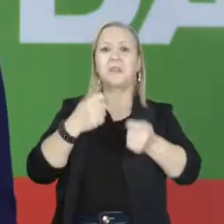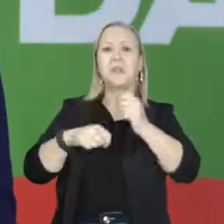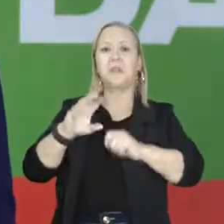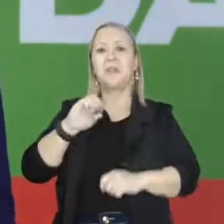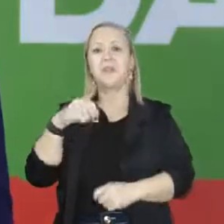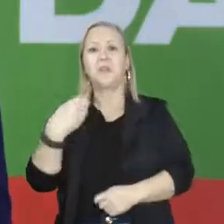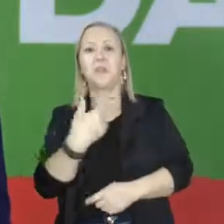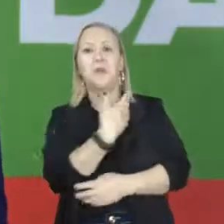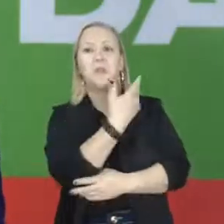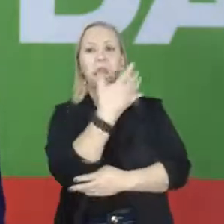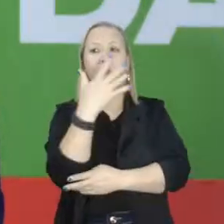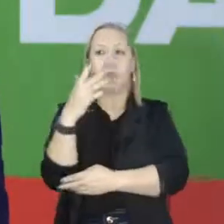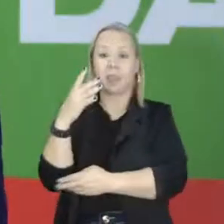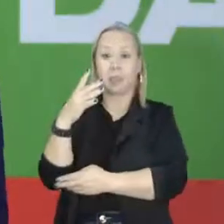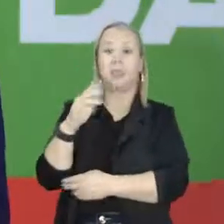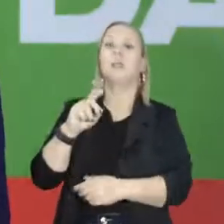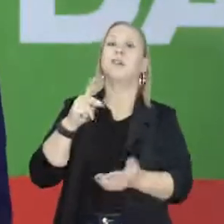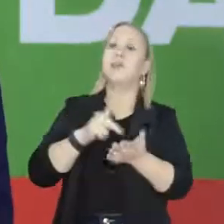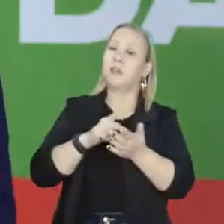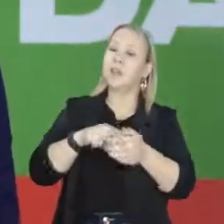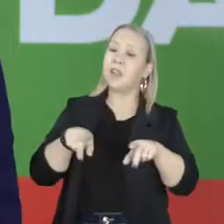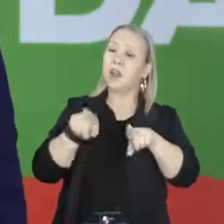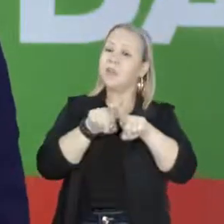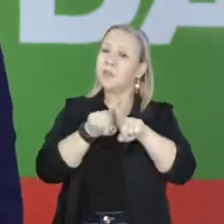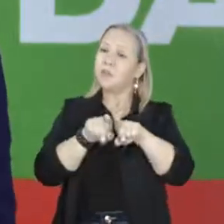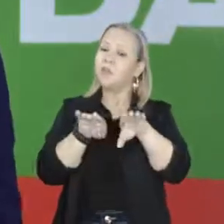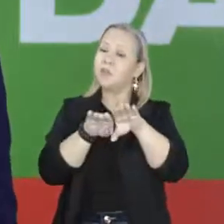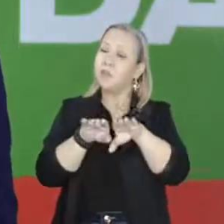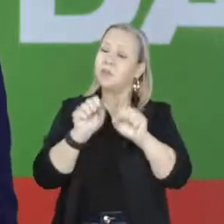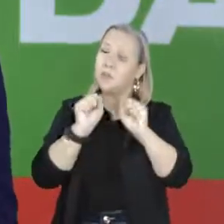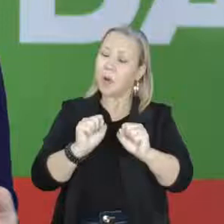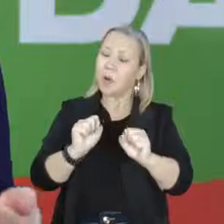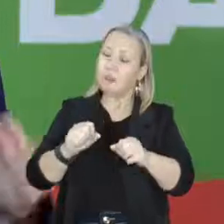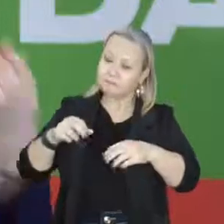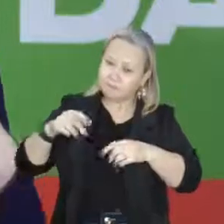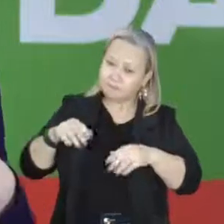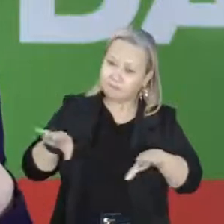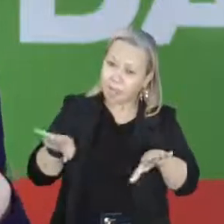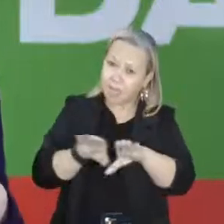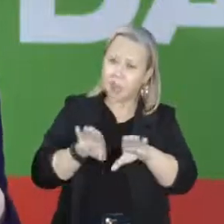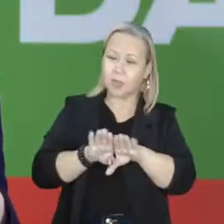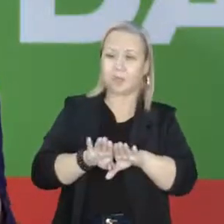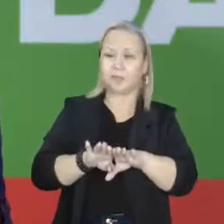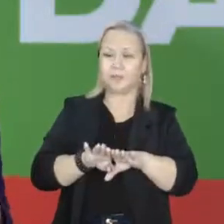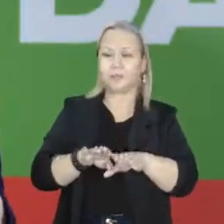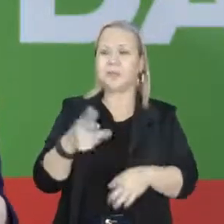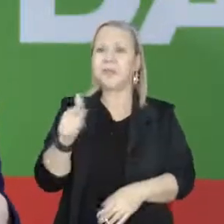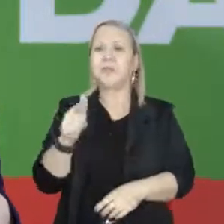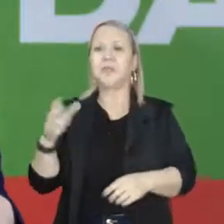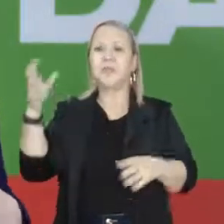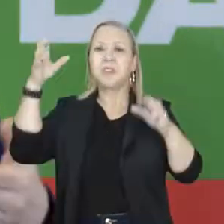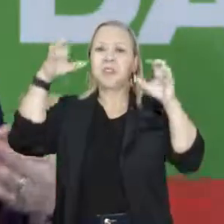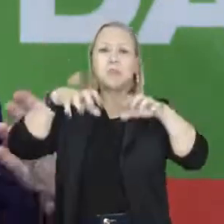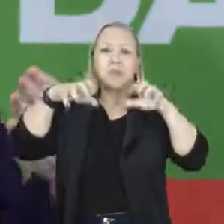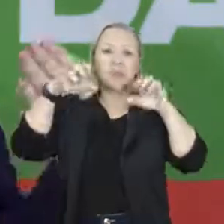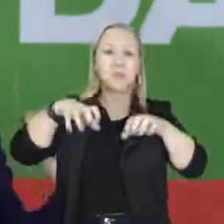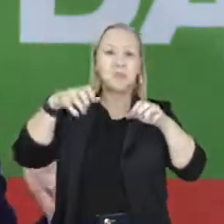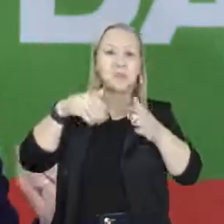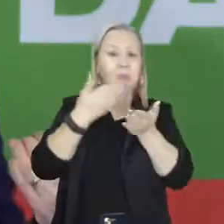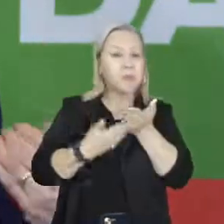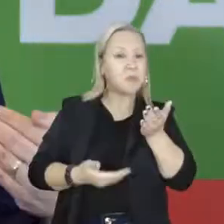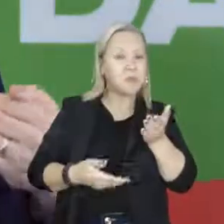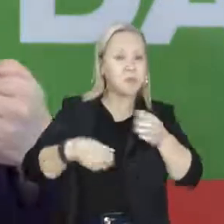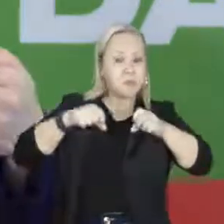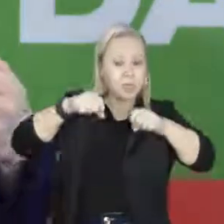realidade, os dois andam juntos, sem esse desenvolvimento sustentável, nós não temos chuva e temos perdas nas nossas safras. Nos